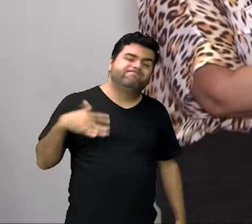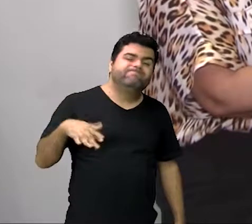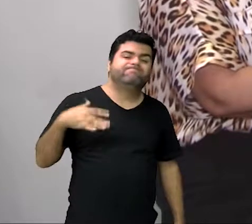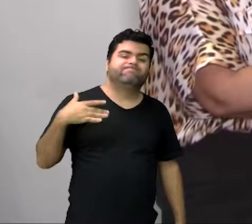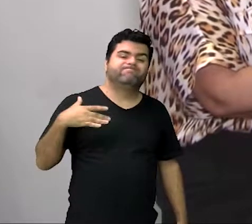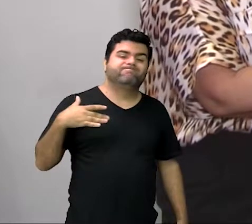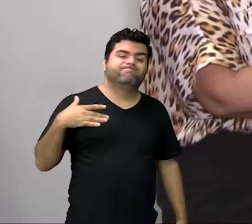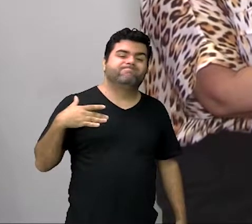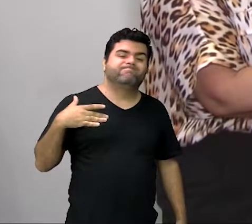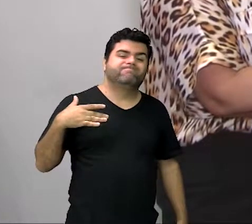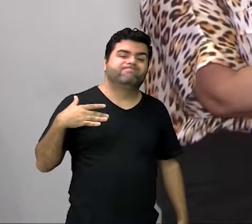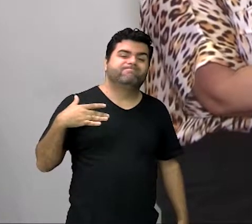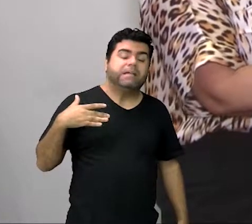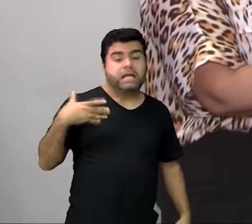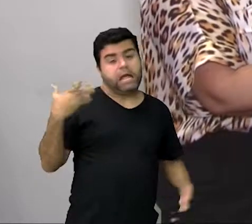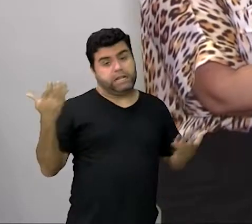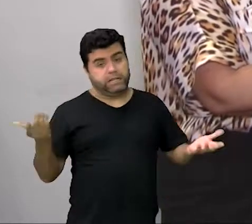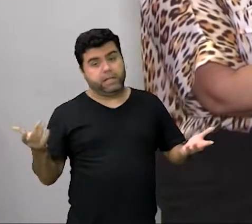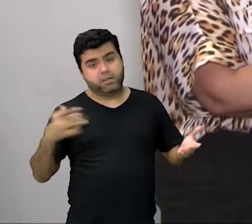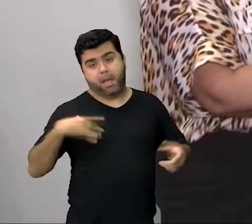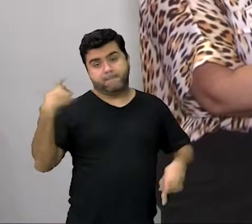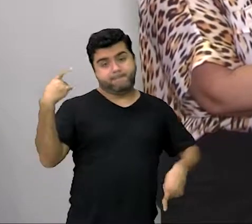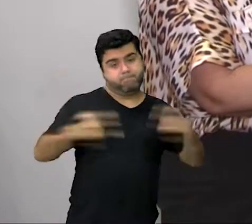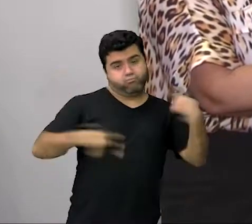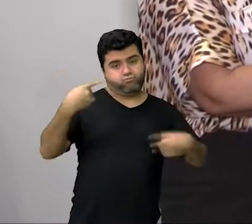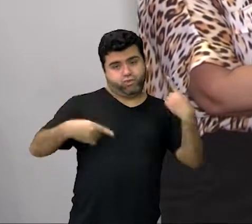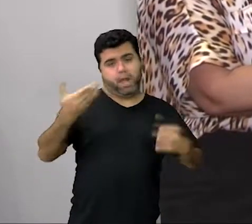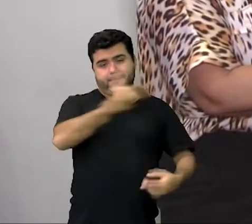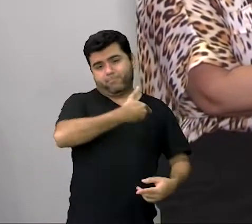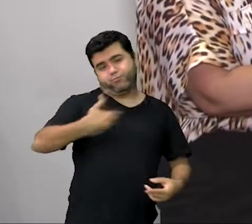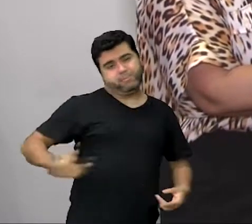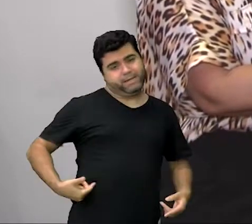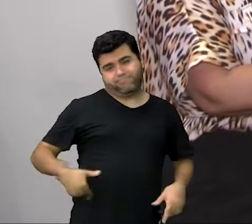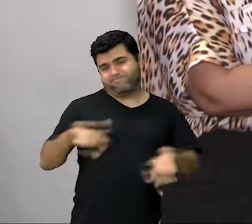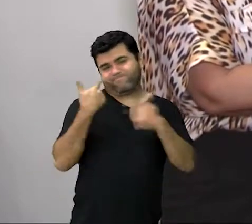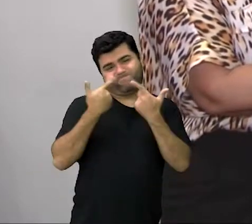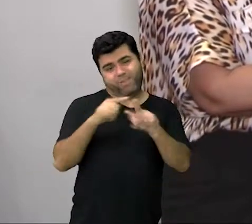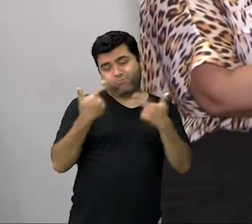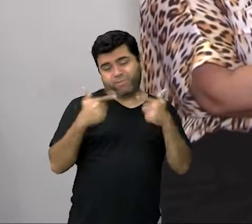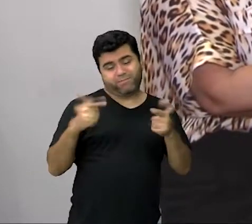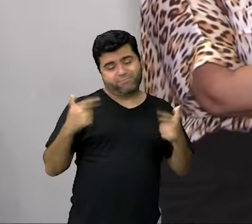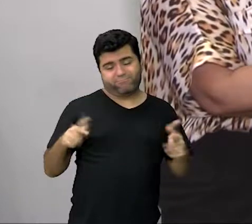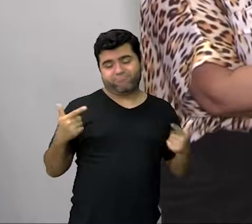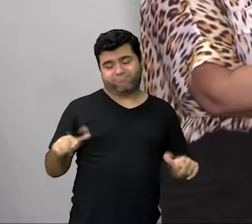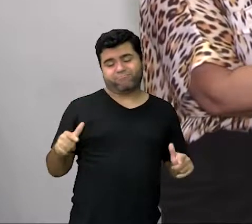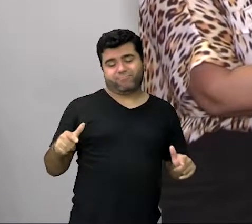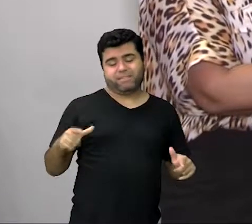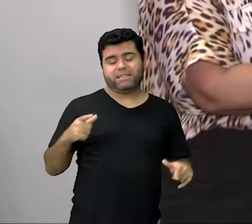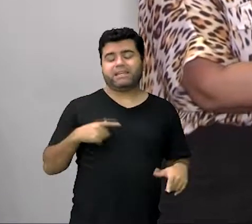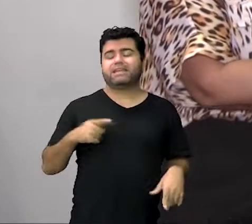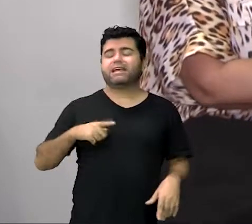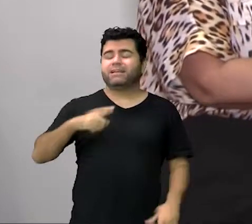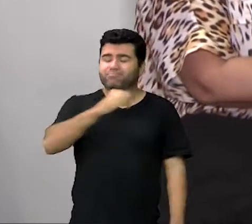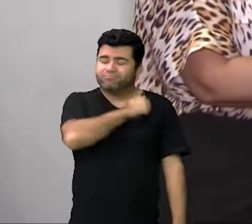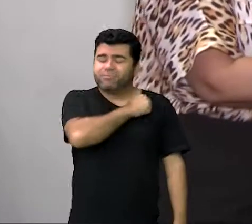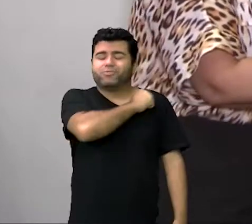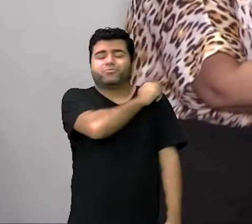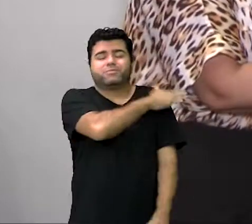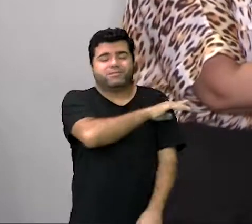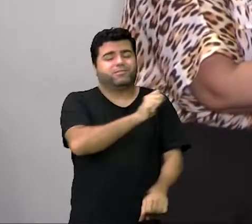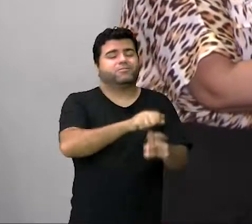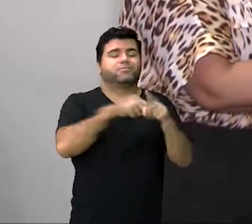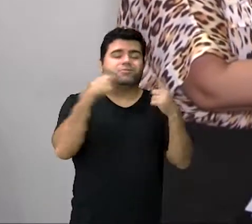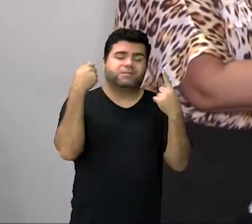além de não ter as políticas públicas necessárias, enfrenta com a sociedade. E